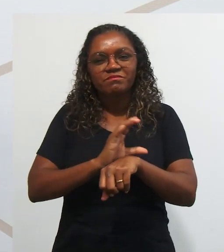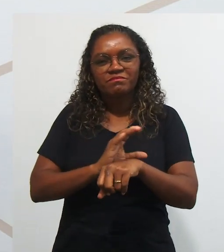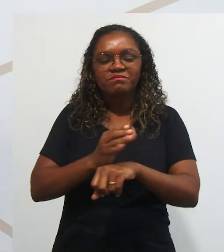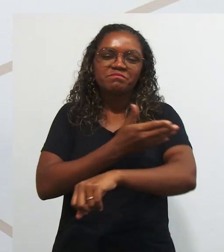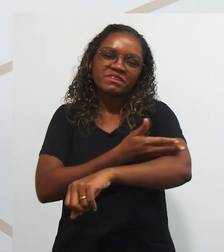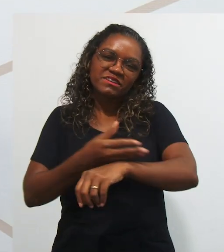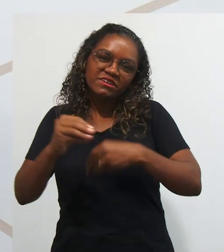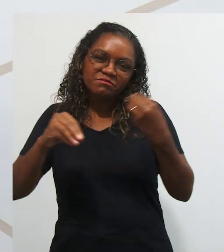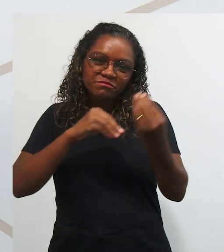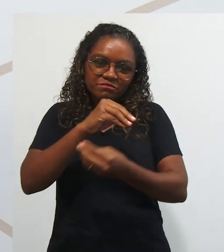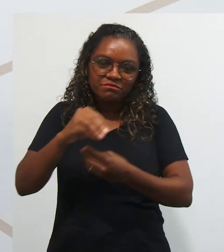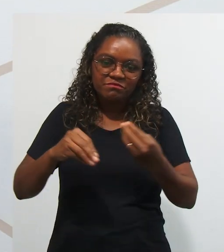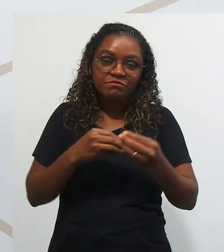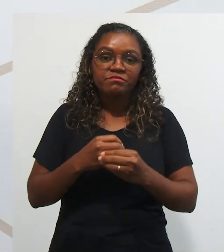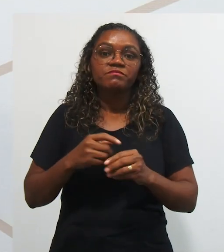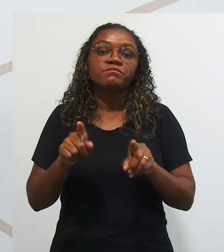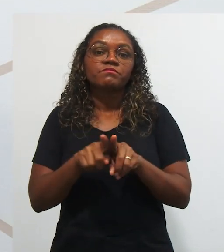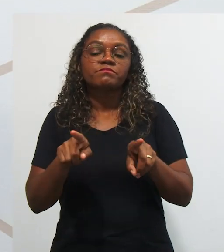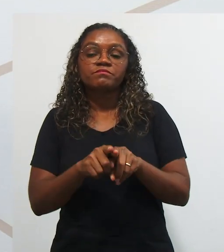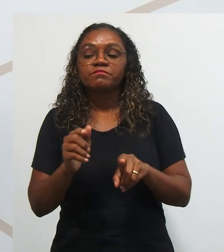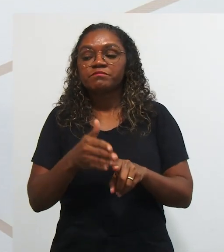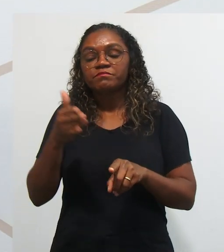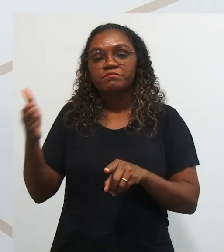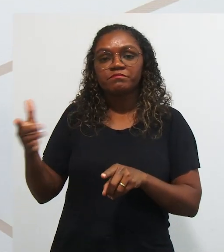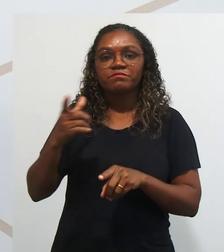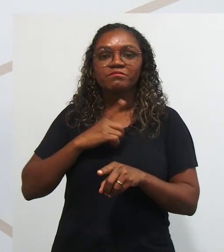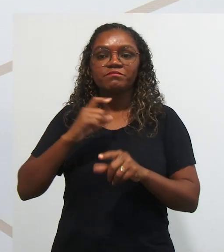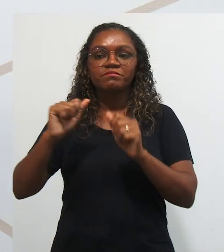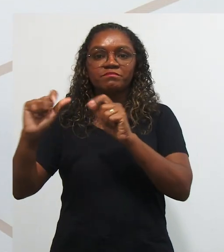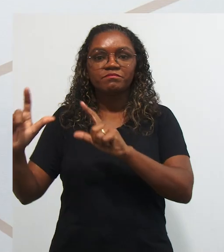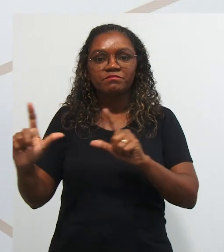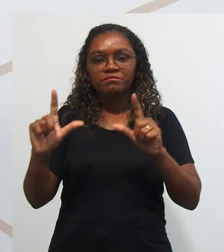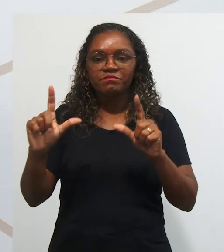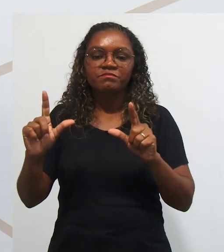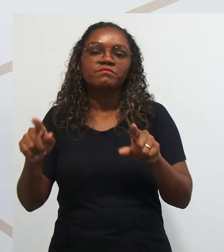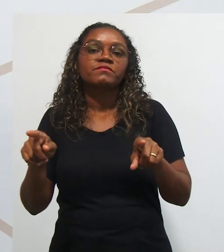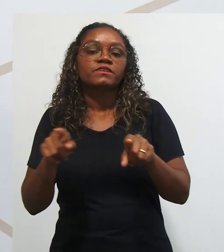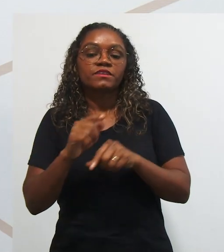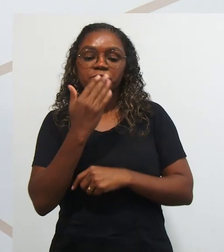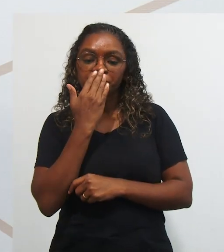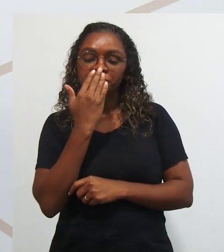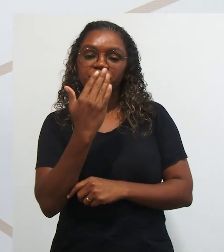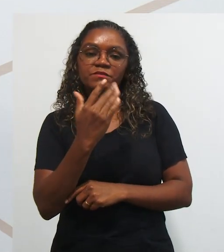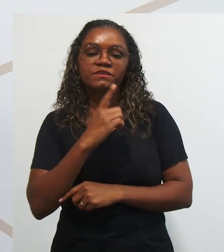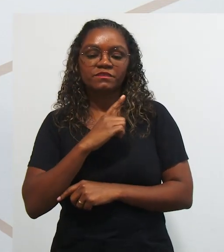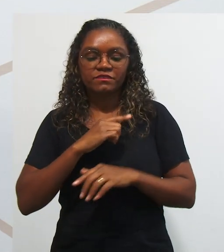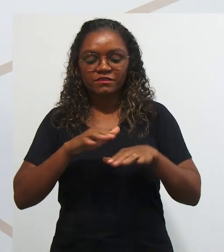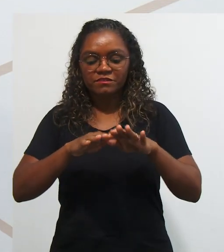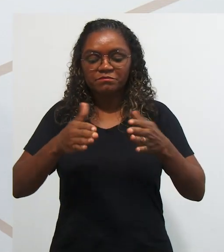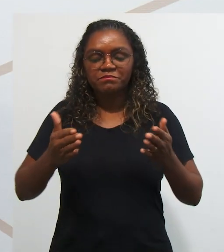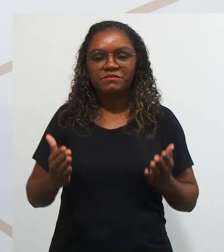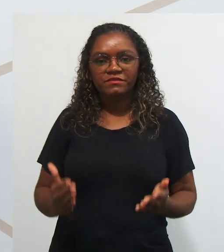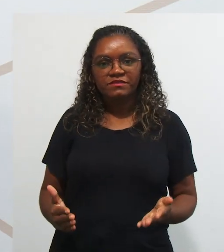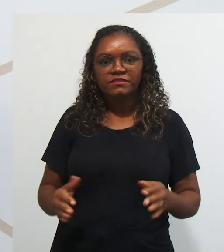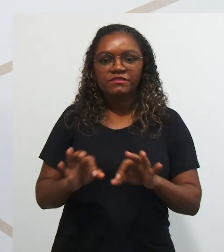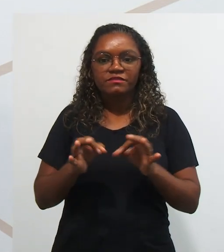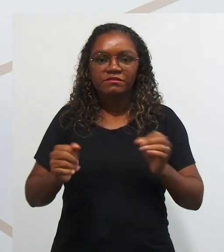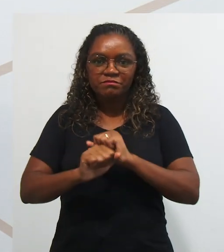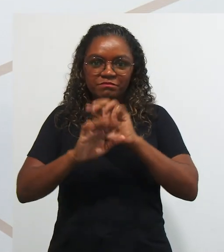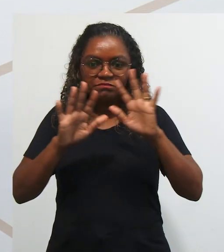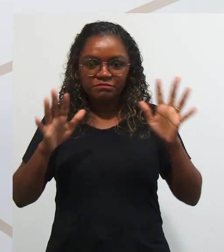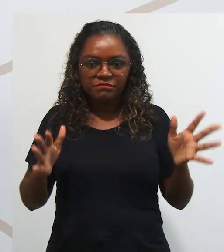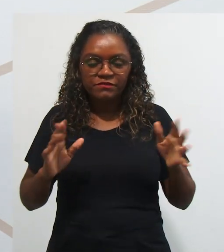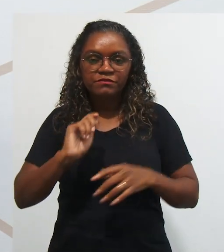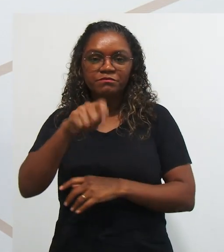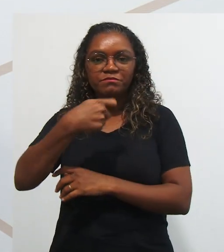minha direita está a nossa tela interativa. Minha frente tem um púlpito de acrílico transparente e o meu sinal para a